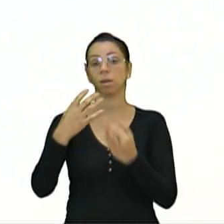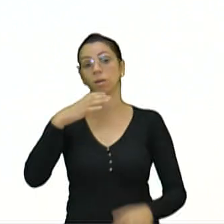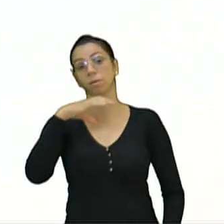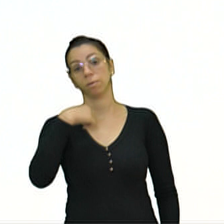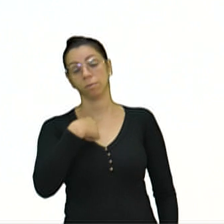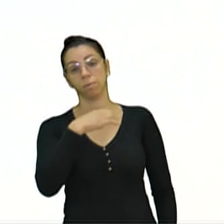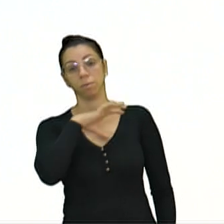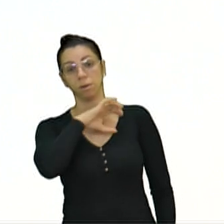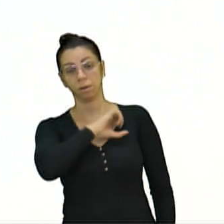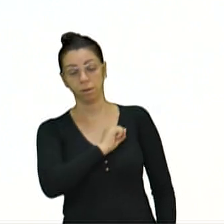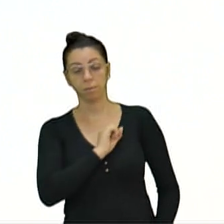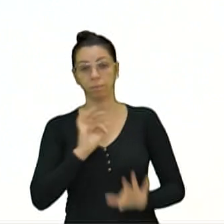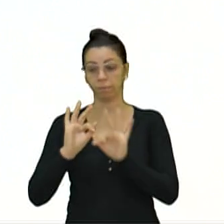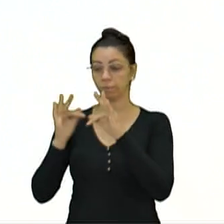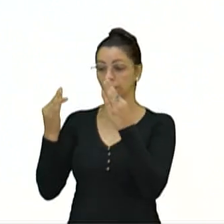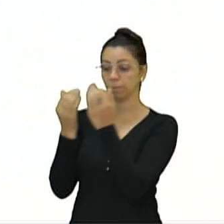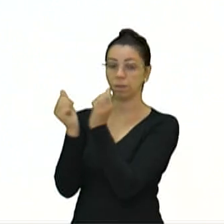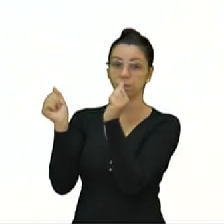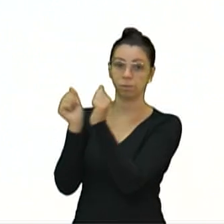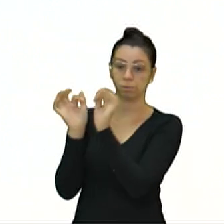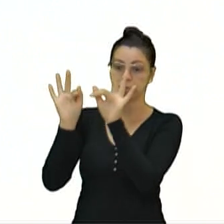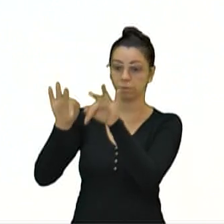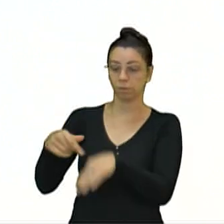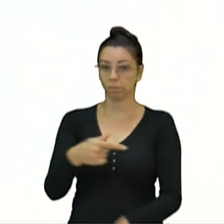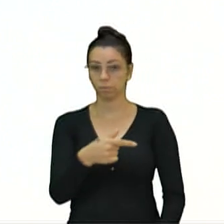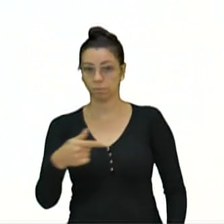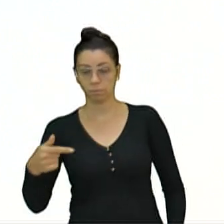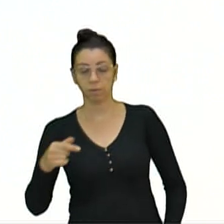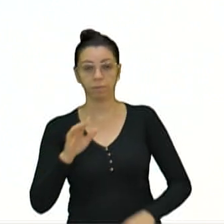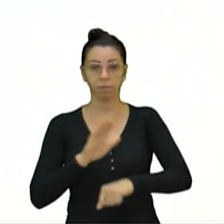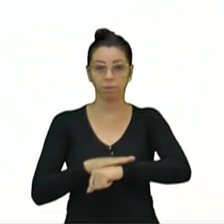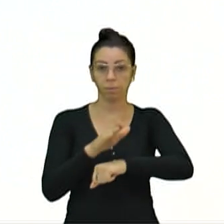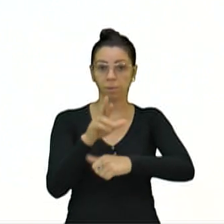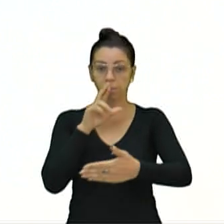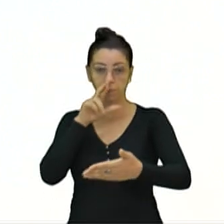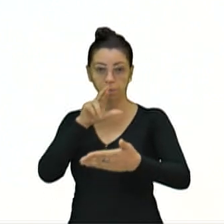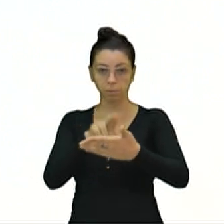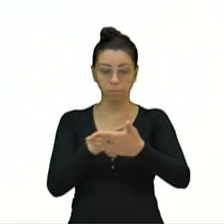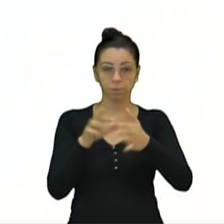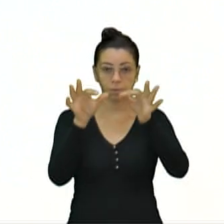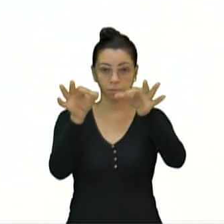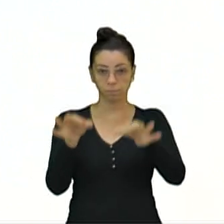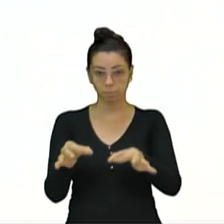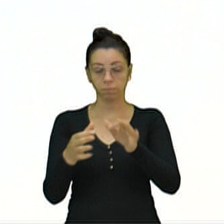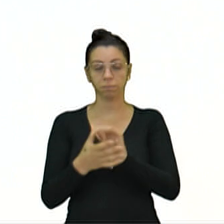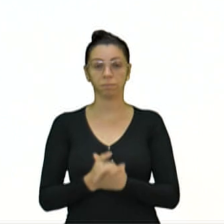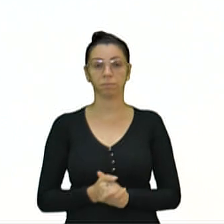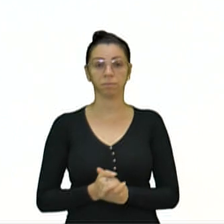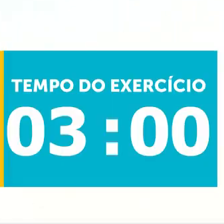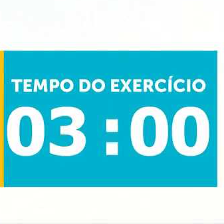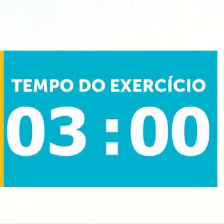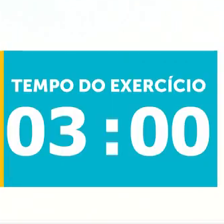finais de semana. Então, pensa aí. Eu vou dar um tempinho para vocês poderem escolher a preposição correta. Bora lá.